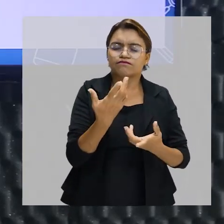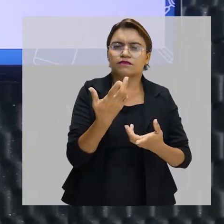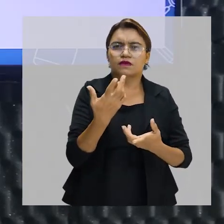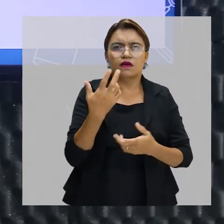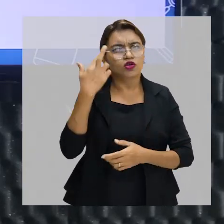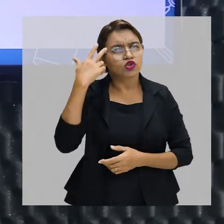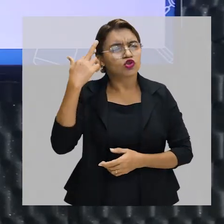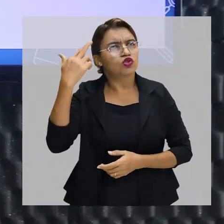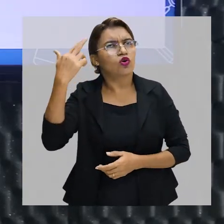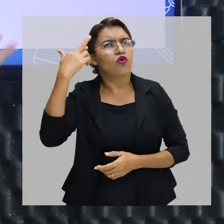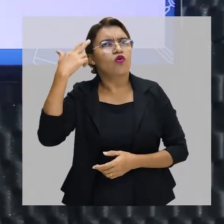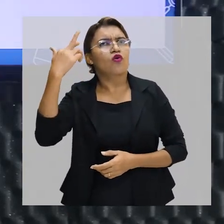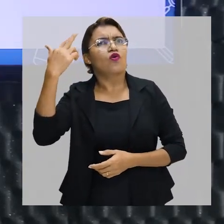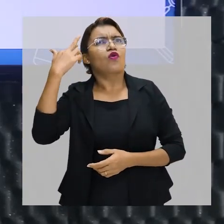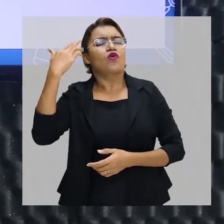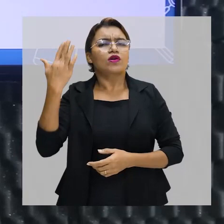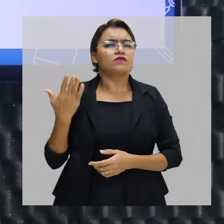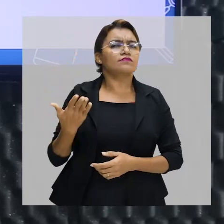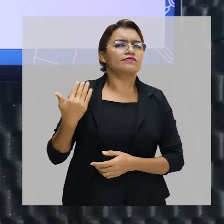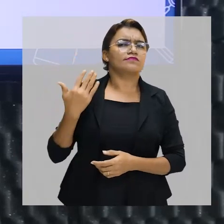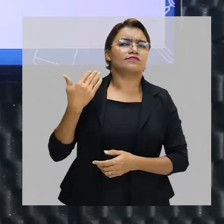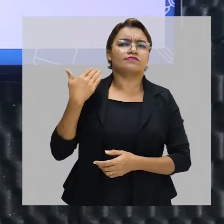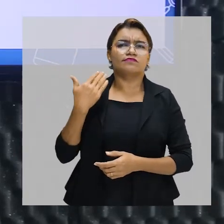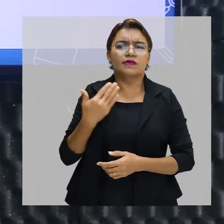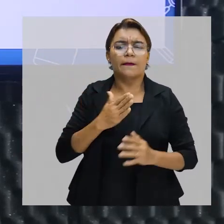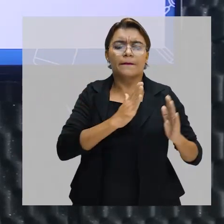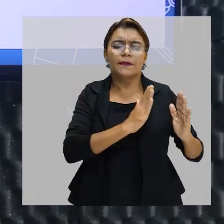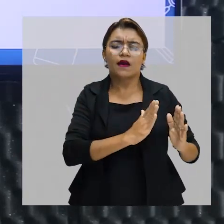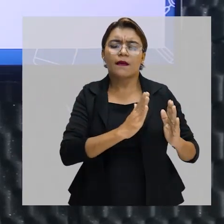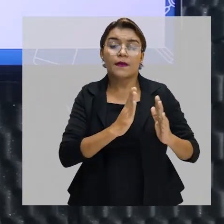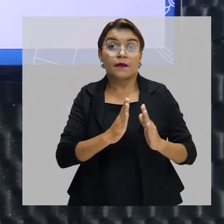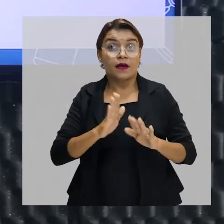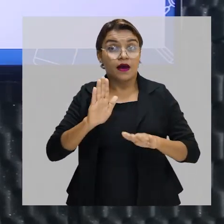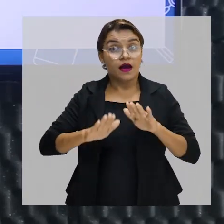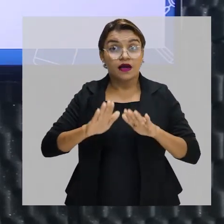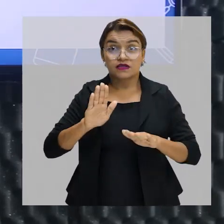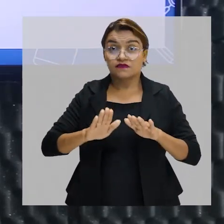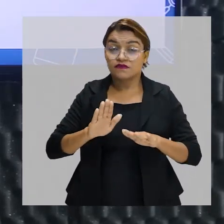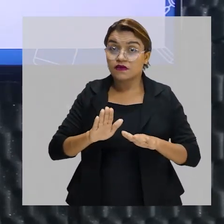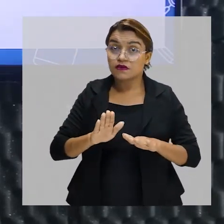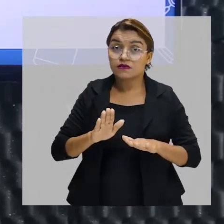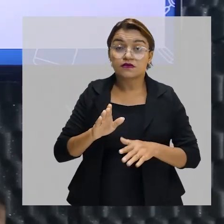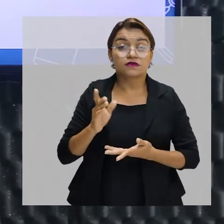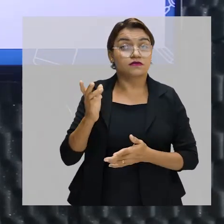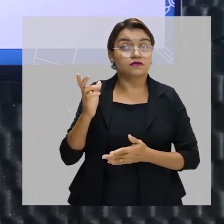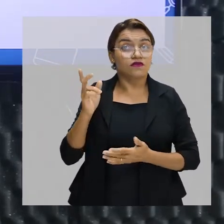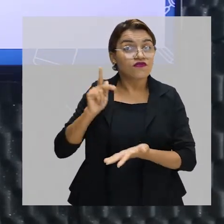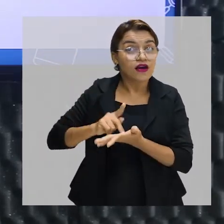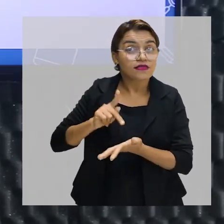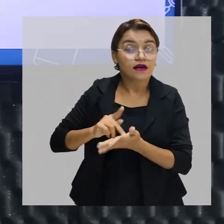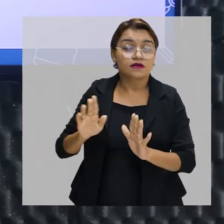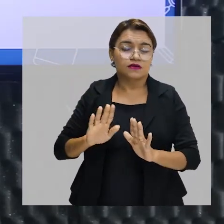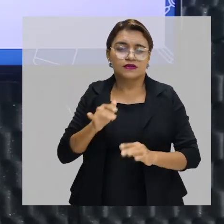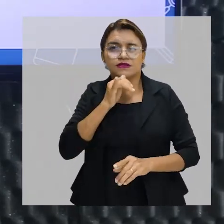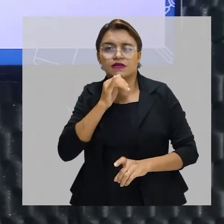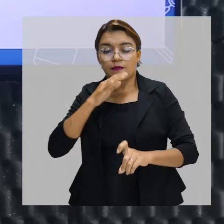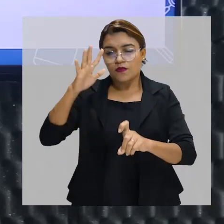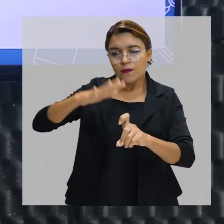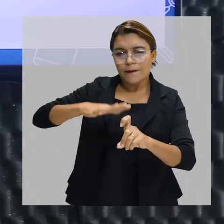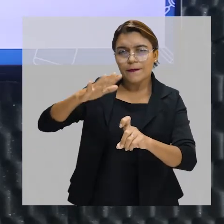construindo, aquela história que vai passando e nem sempre é verdade. Qual é o mito do povo